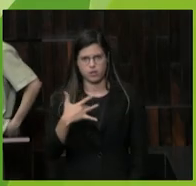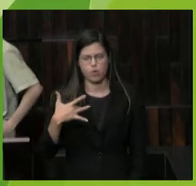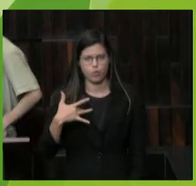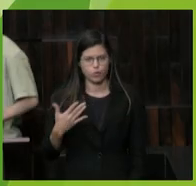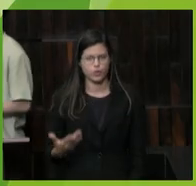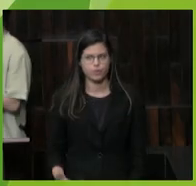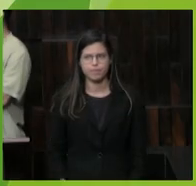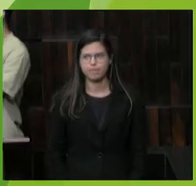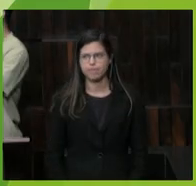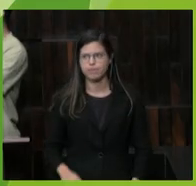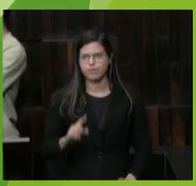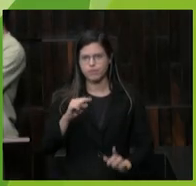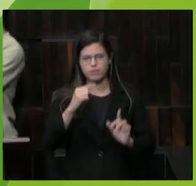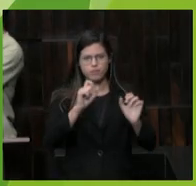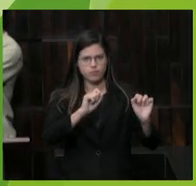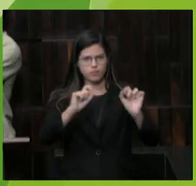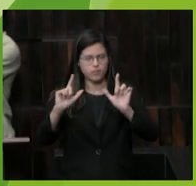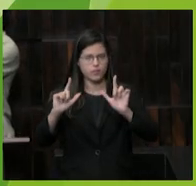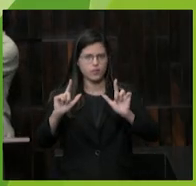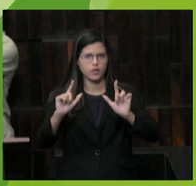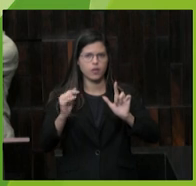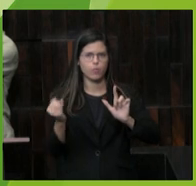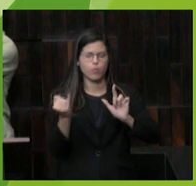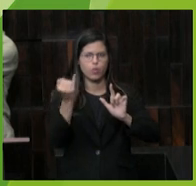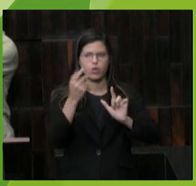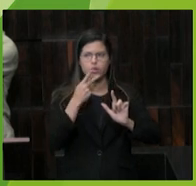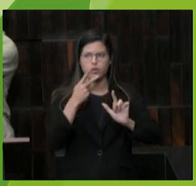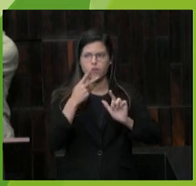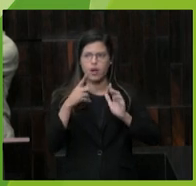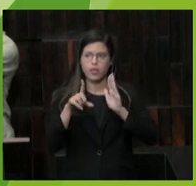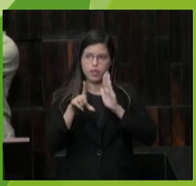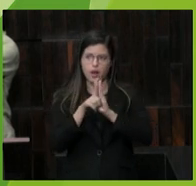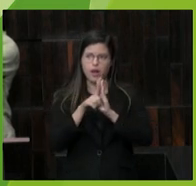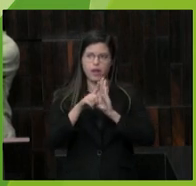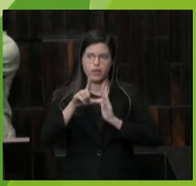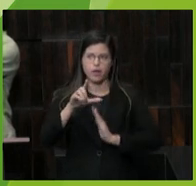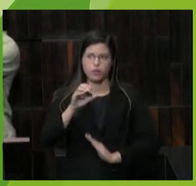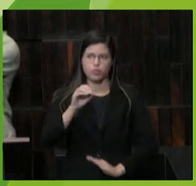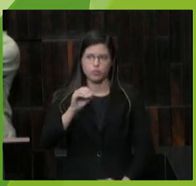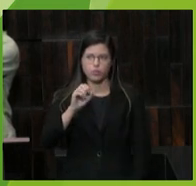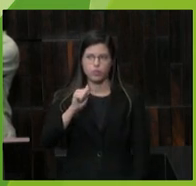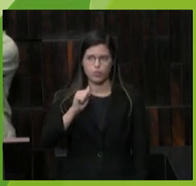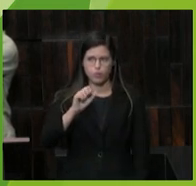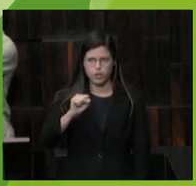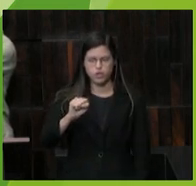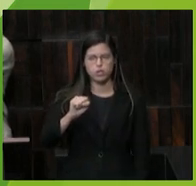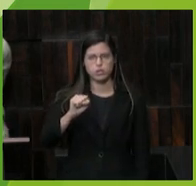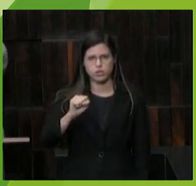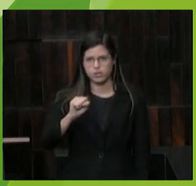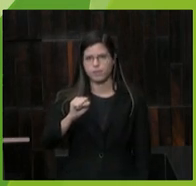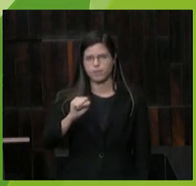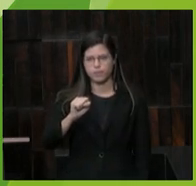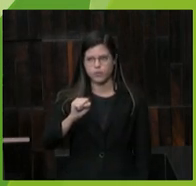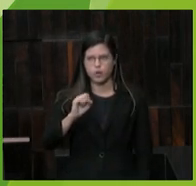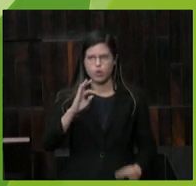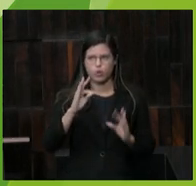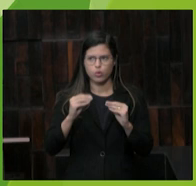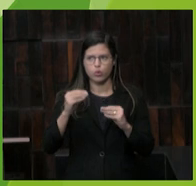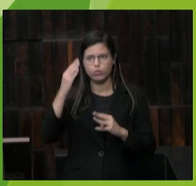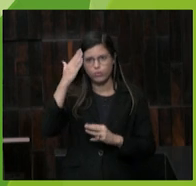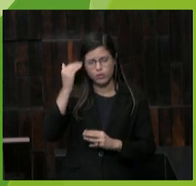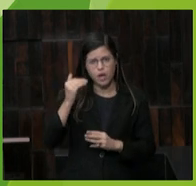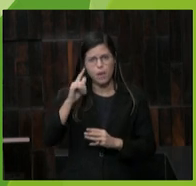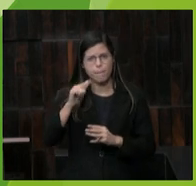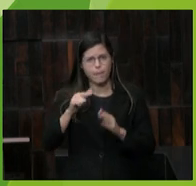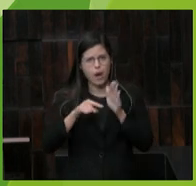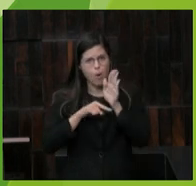próximo slide, eu acho importante falar da lei da LOAS. E todo mundo sabe, né, que é um benefício